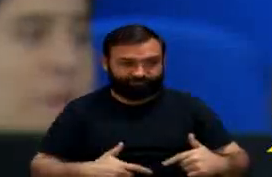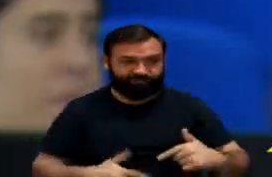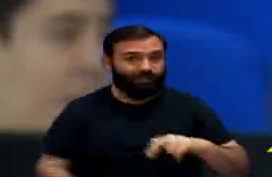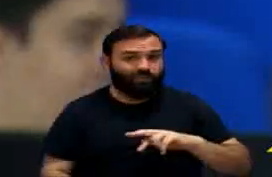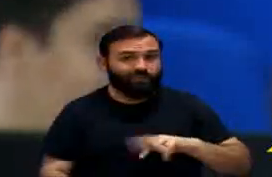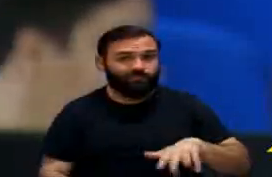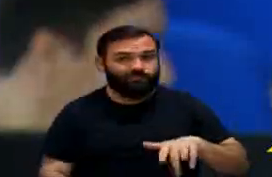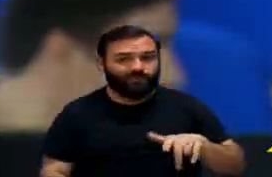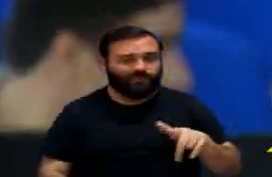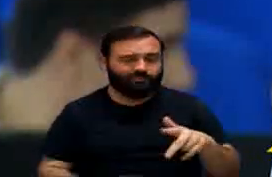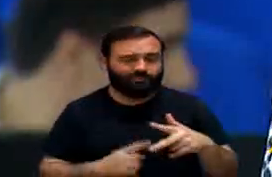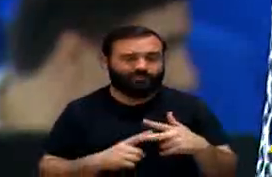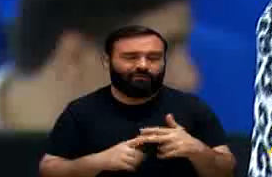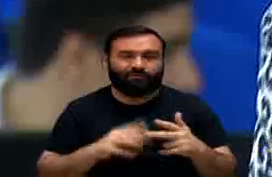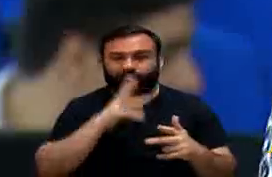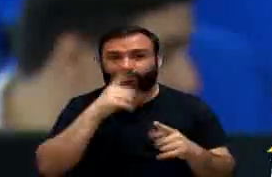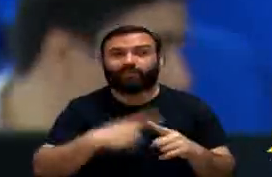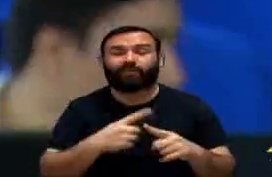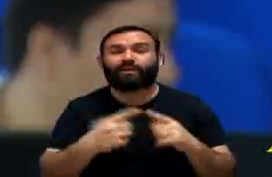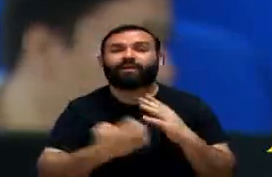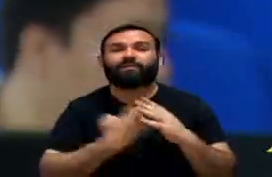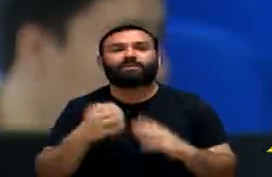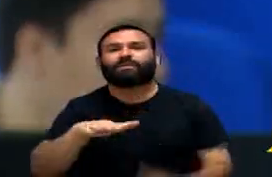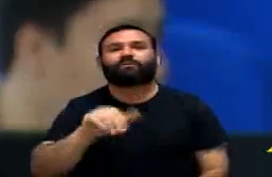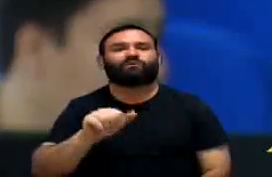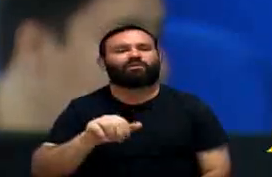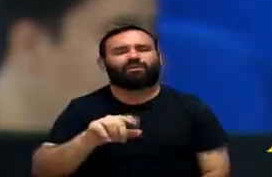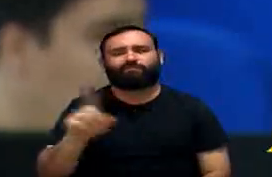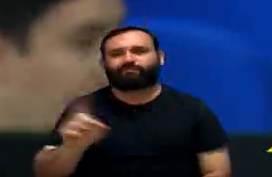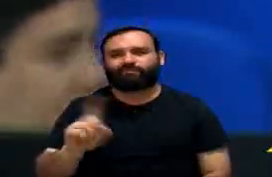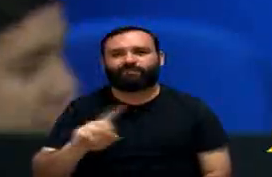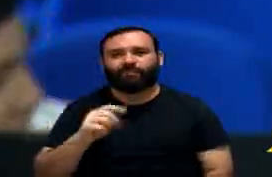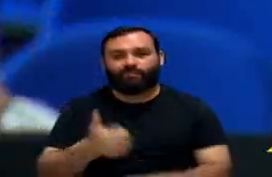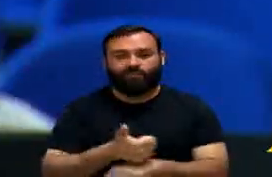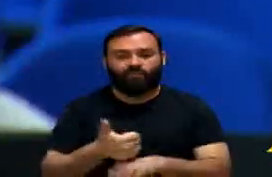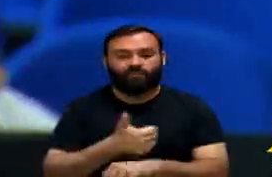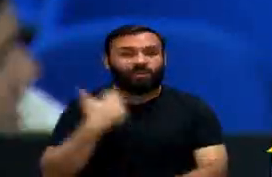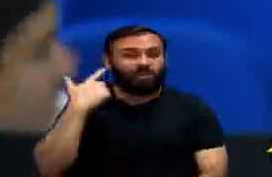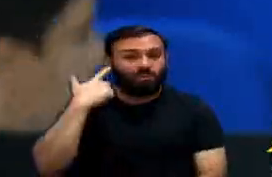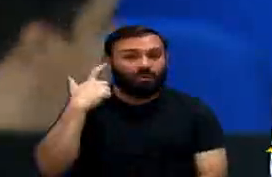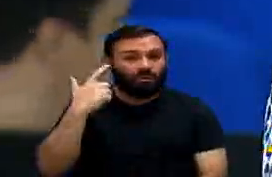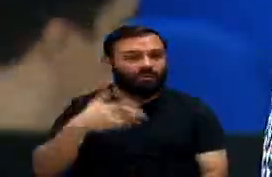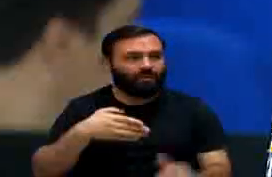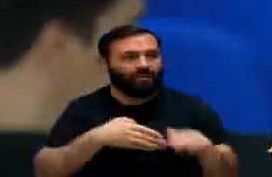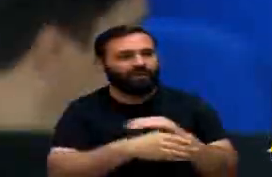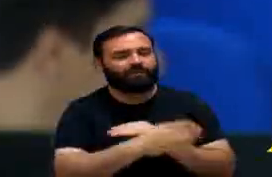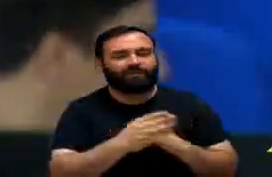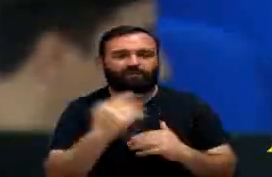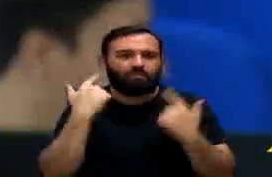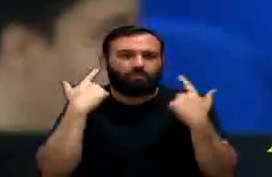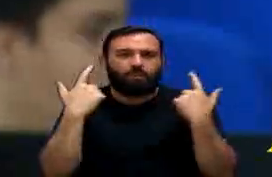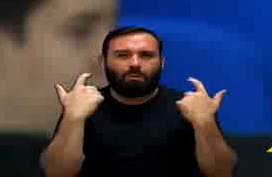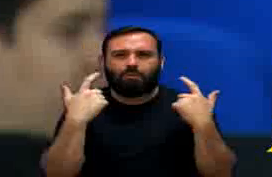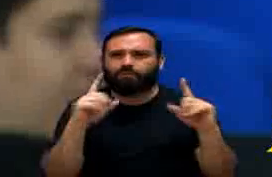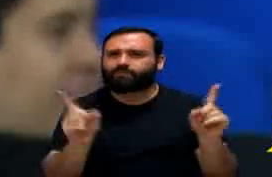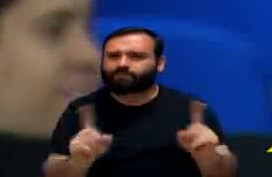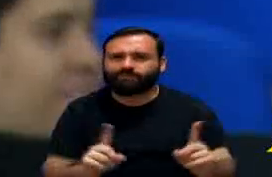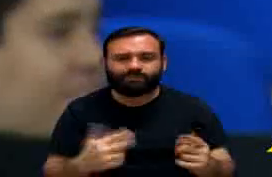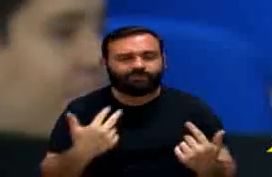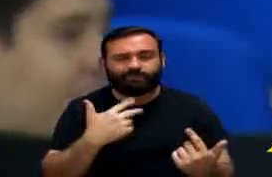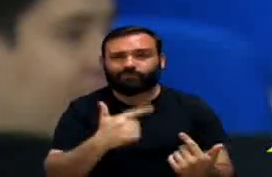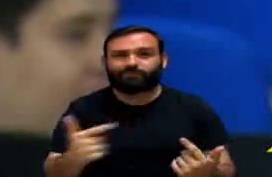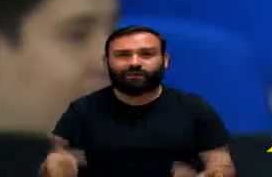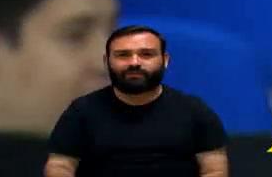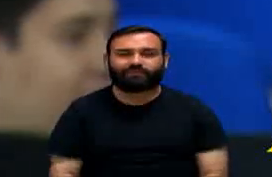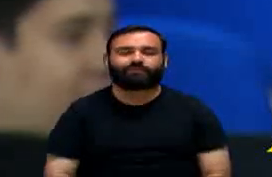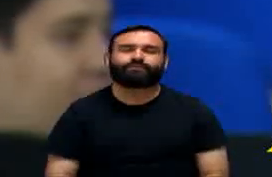essas adulterações porque as empresas nunca contratariam um profissional para entrar no condomínio fazendo um escândalo isso não